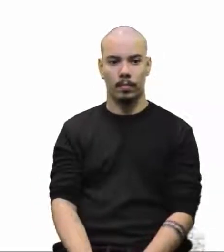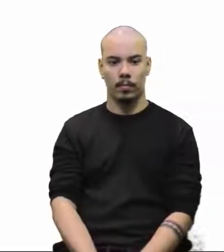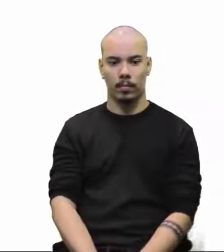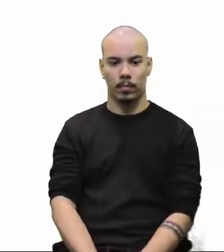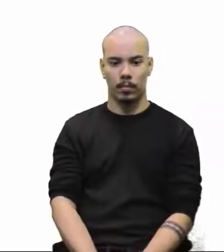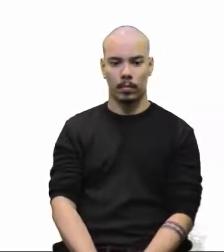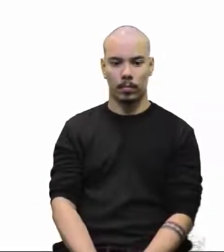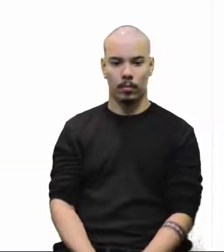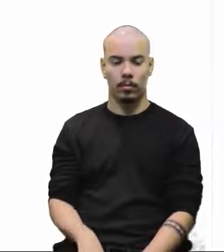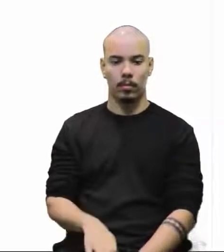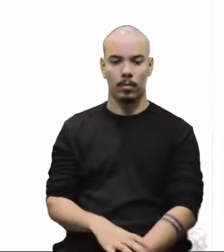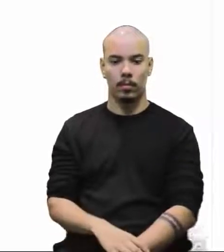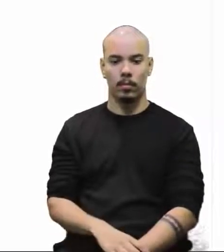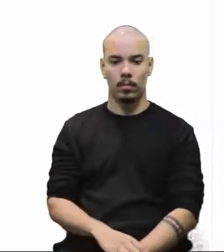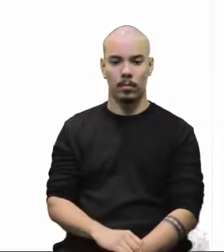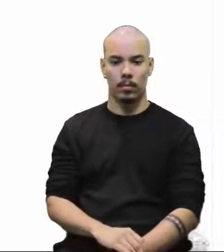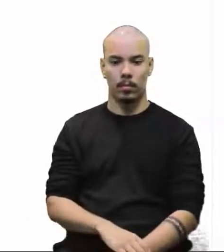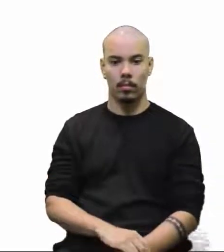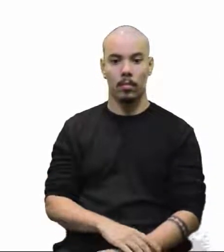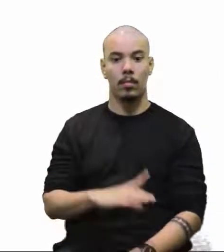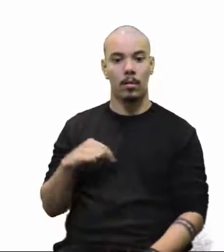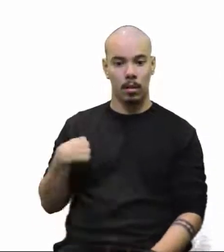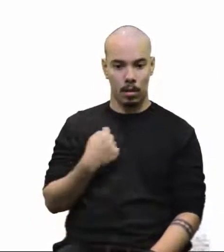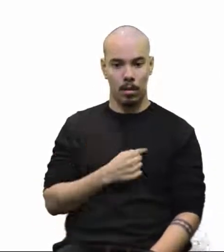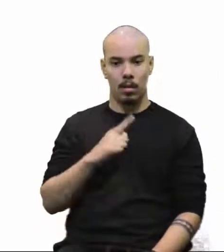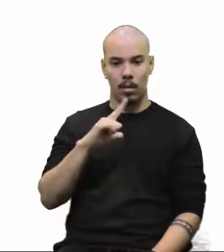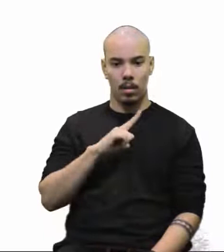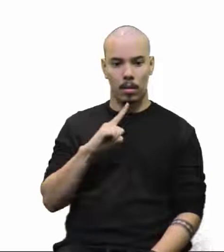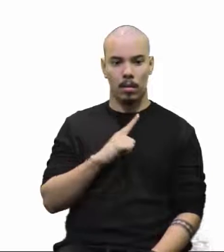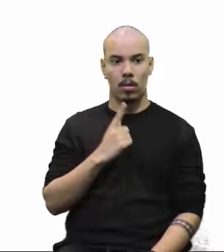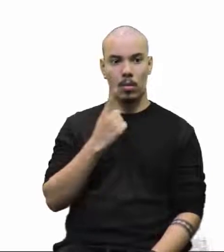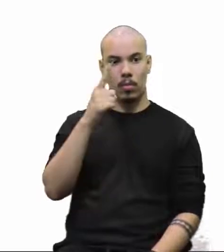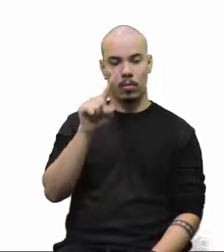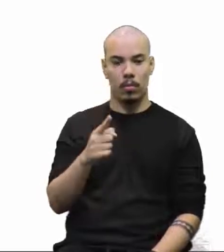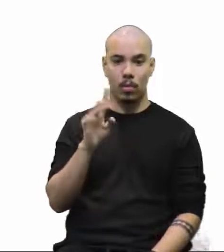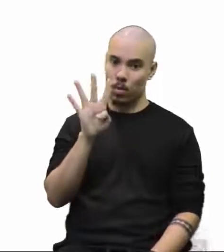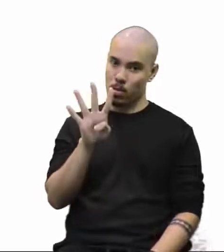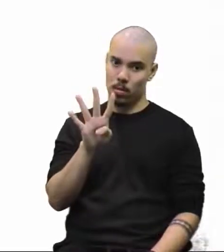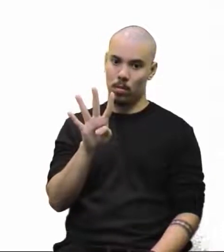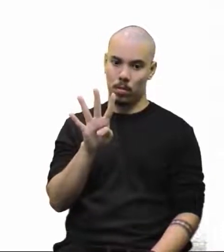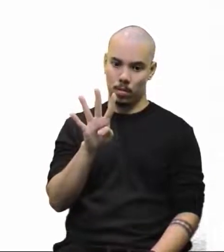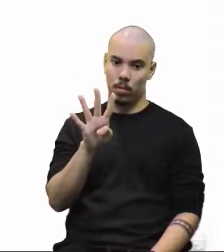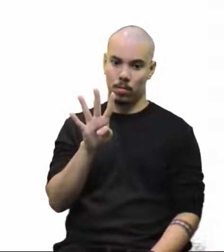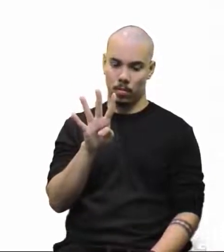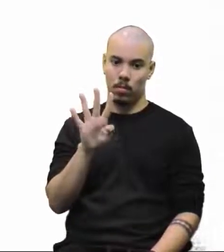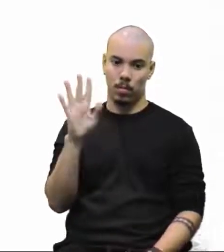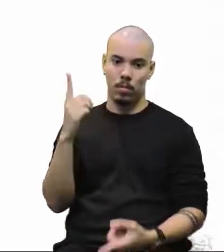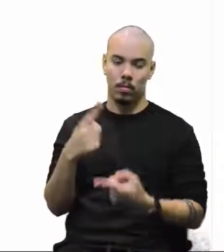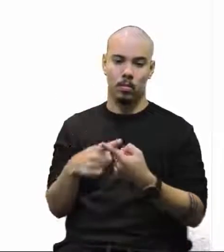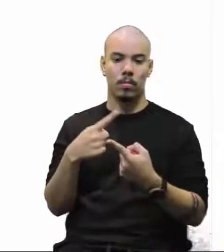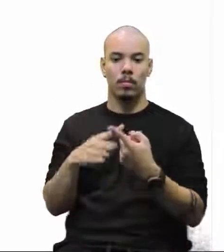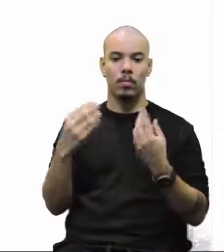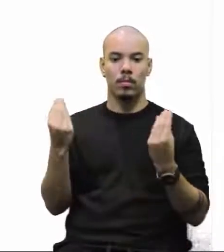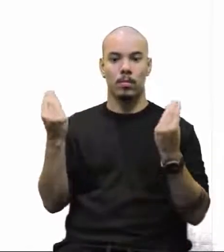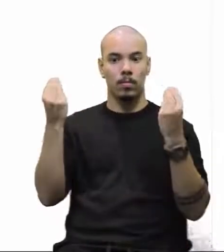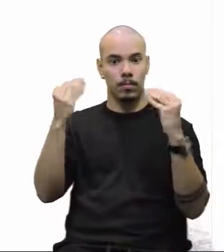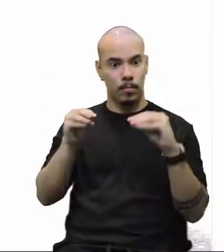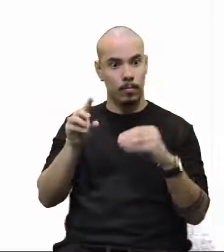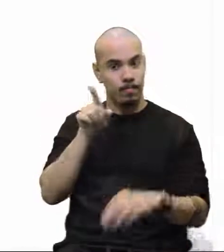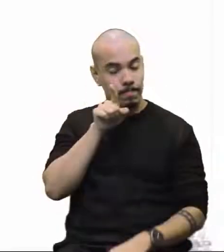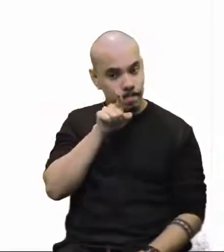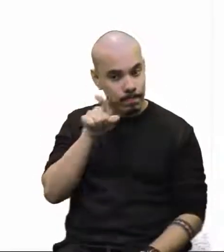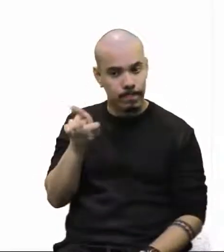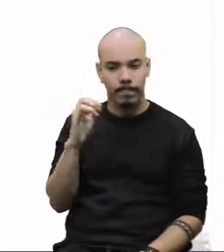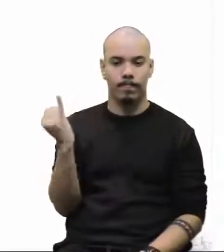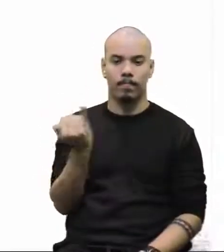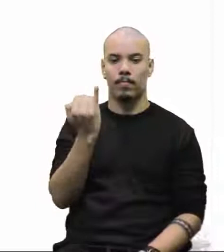né? Como lá nós tínhamos em 1,4, é aproximadamente 1,4. Por isso que aí é importante